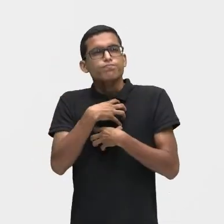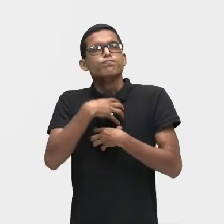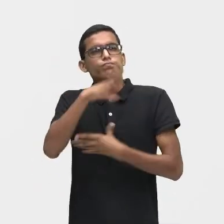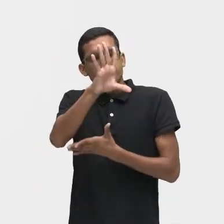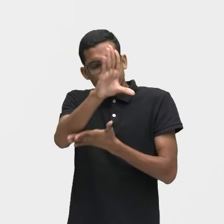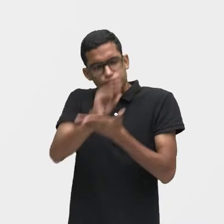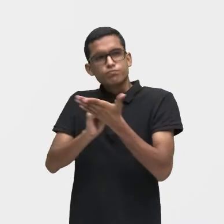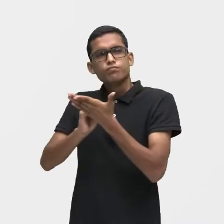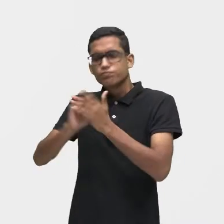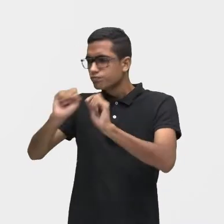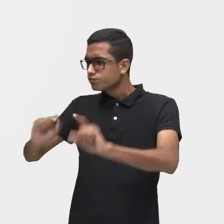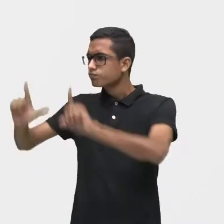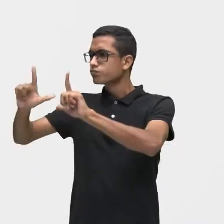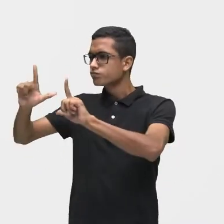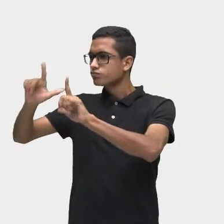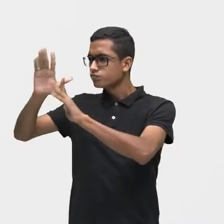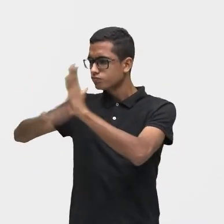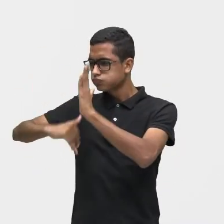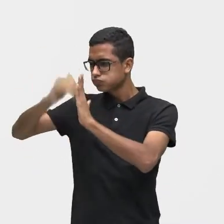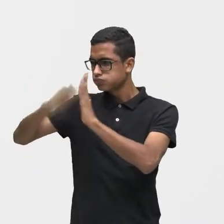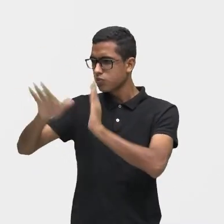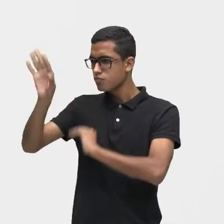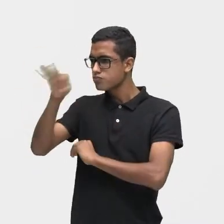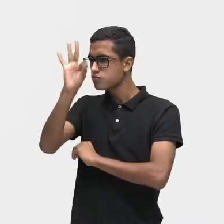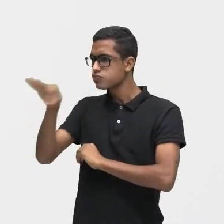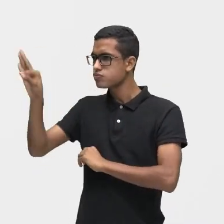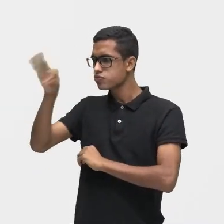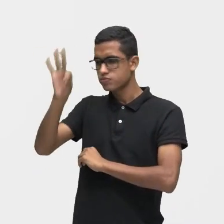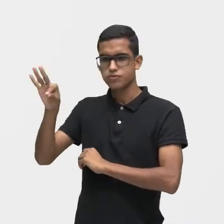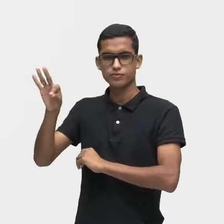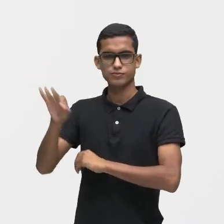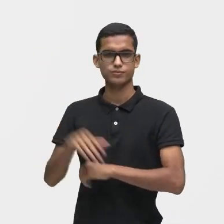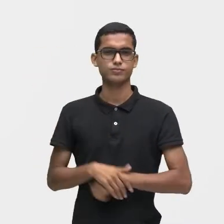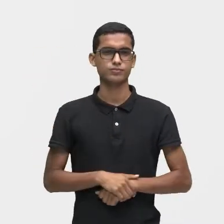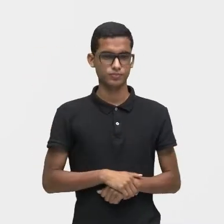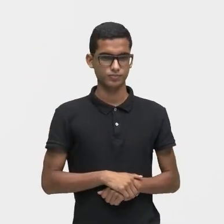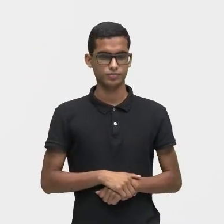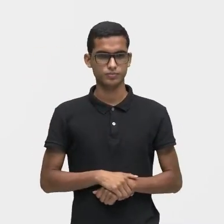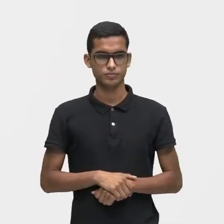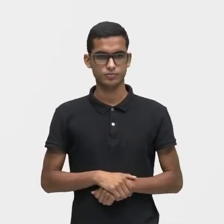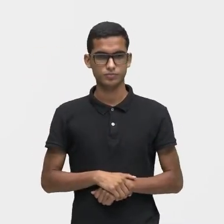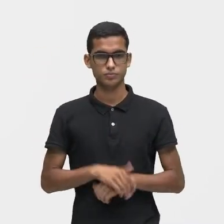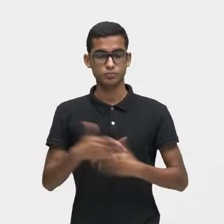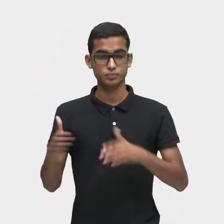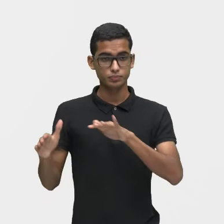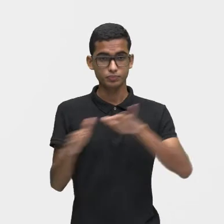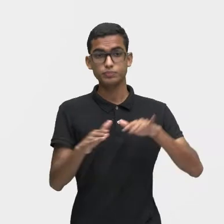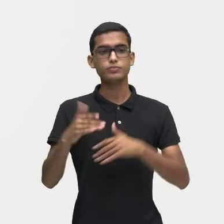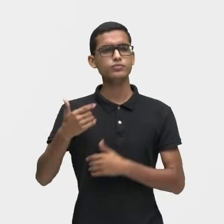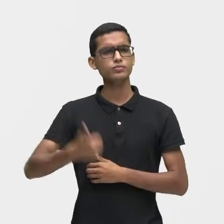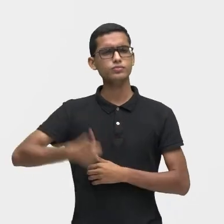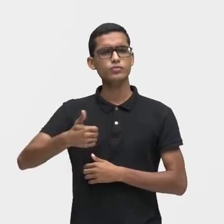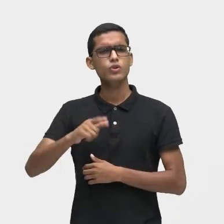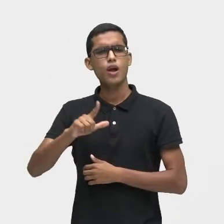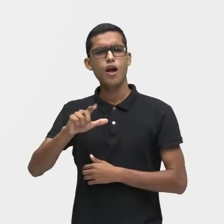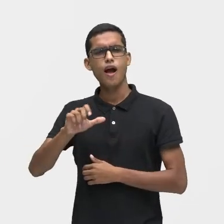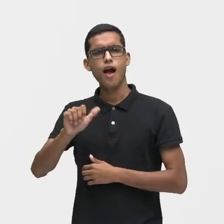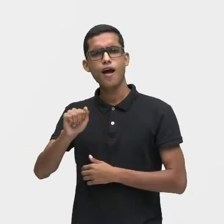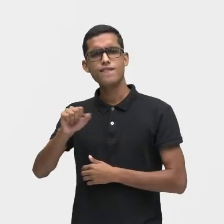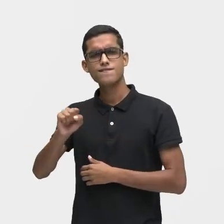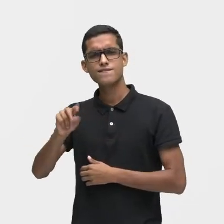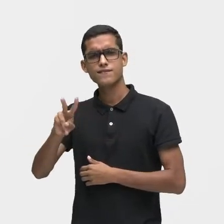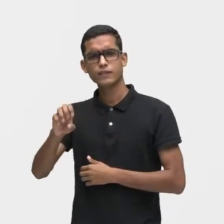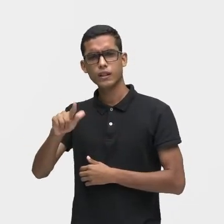luz no momento que se incidia sobre a paisagem. Então, e as veladuras? O que vem ser as veladuras? Esse método consiste em aplicar